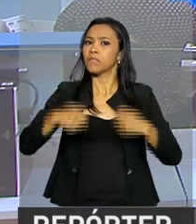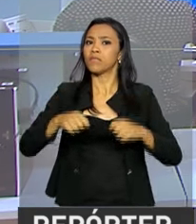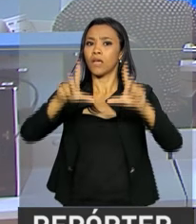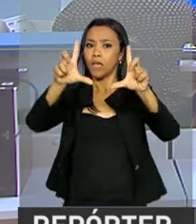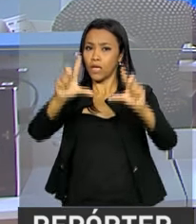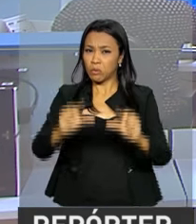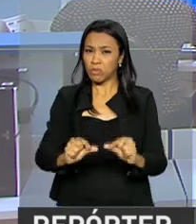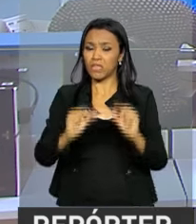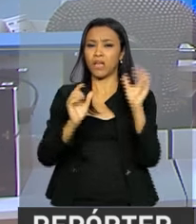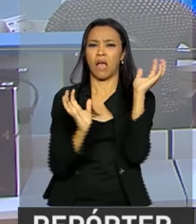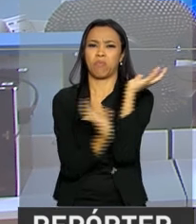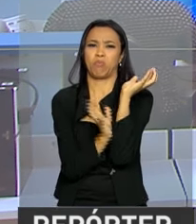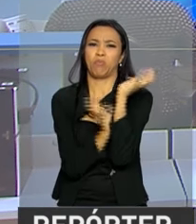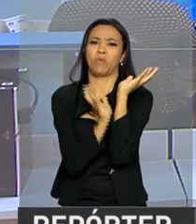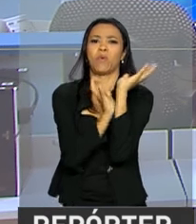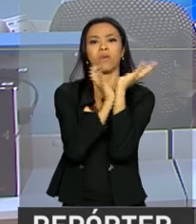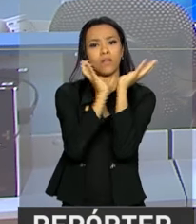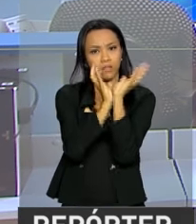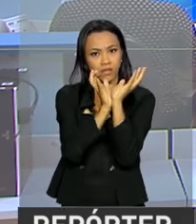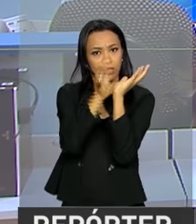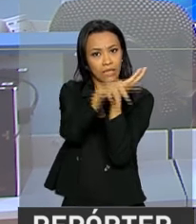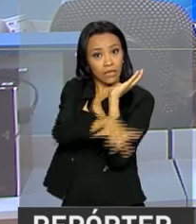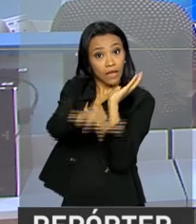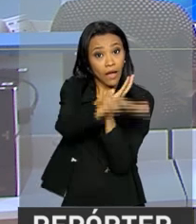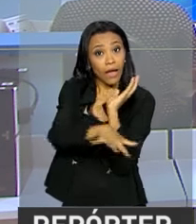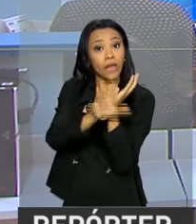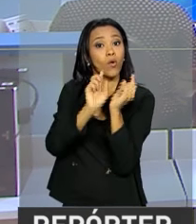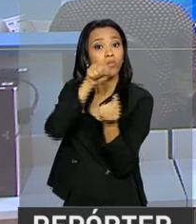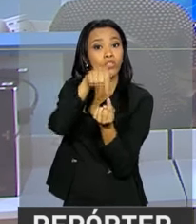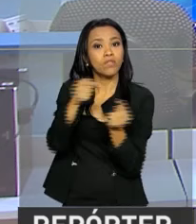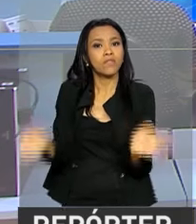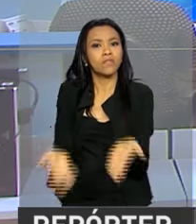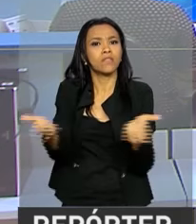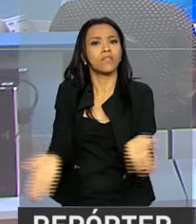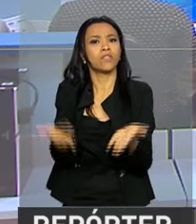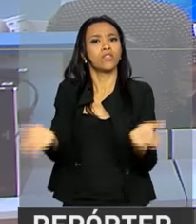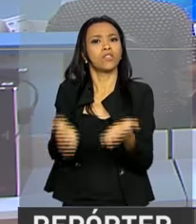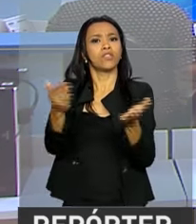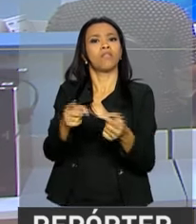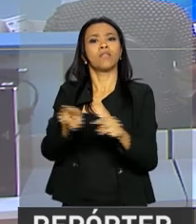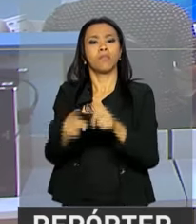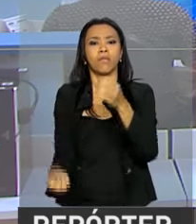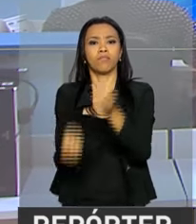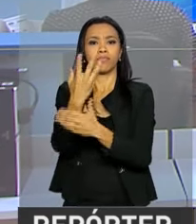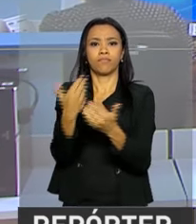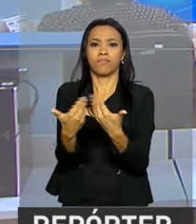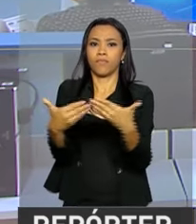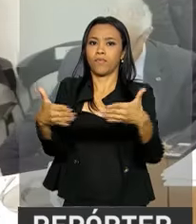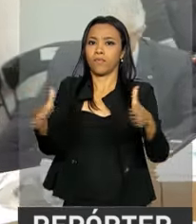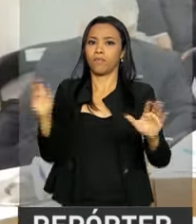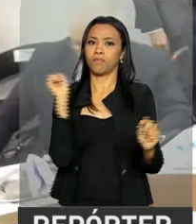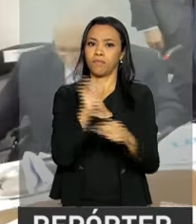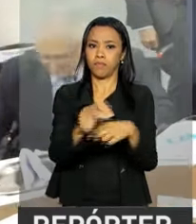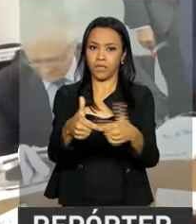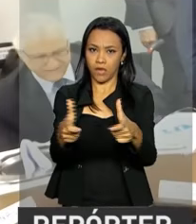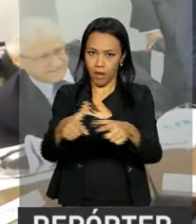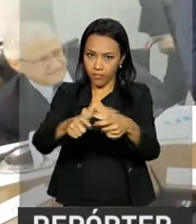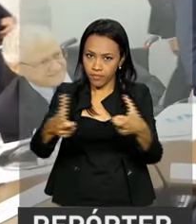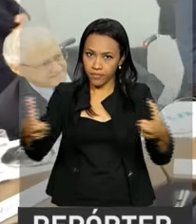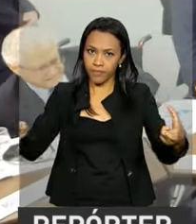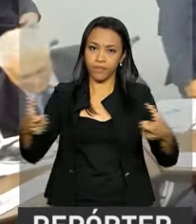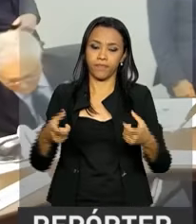a burocracia no setor para incentivar a inovação e a geração de empregos.